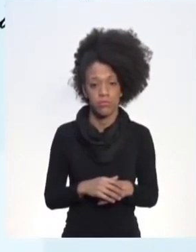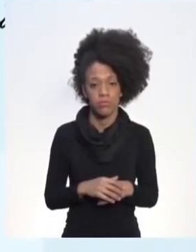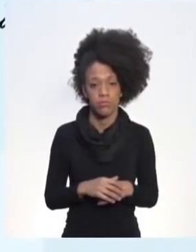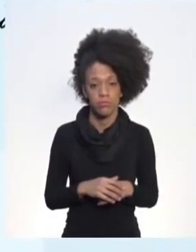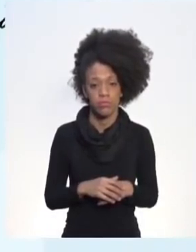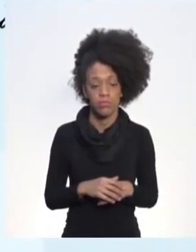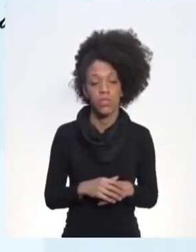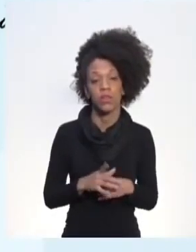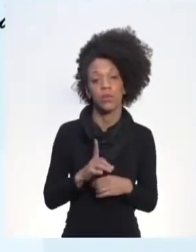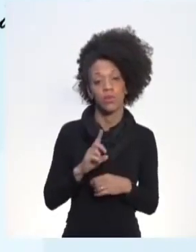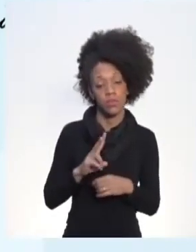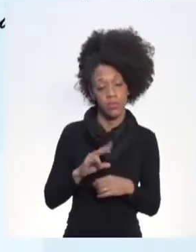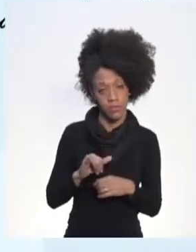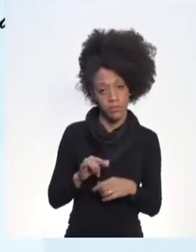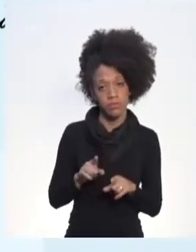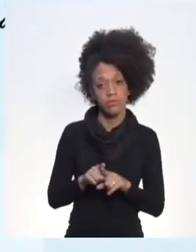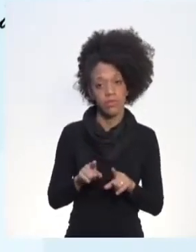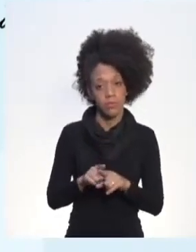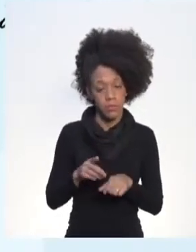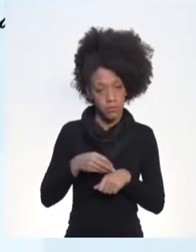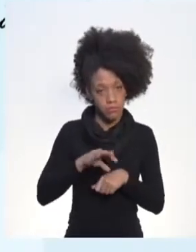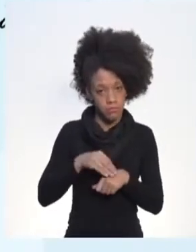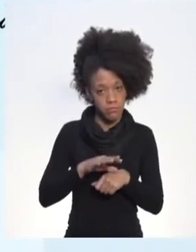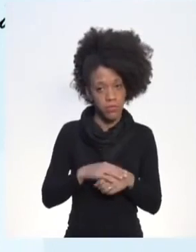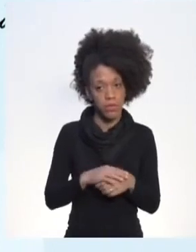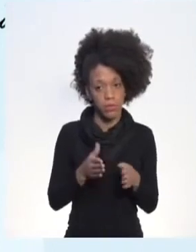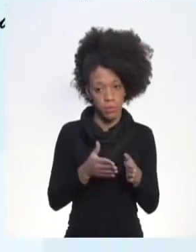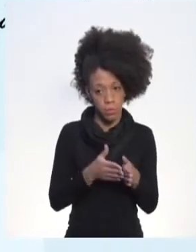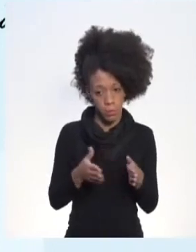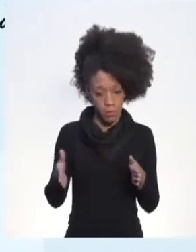O Davi também sugeriu durante a pandemia.